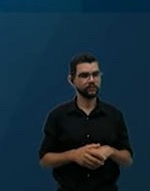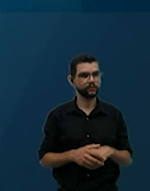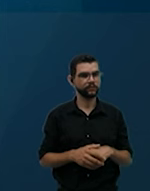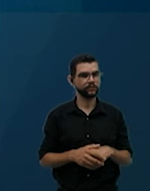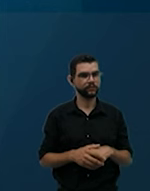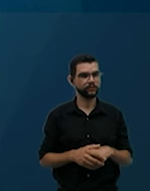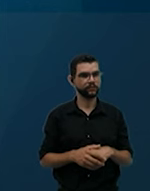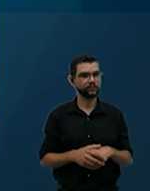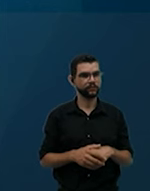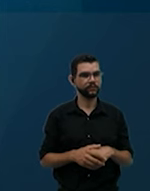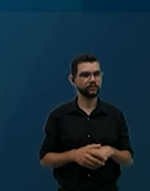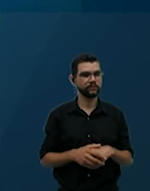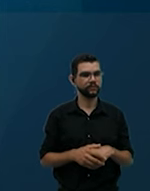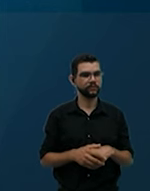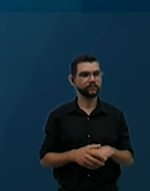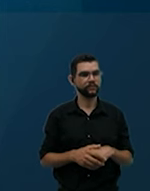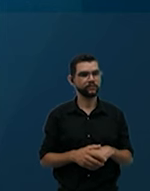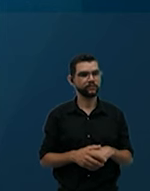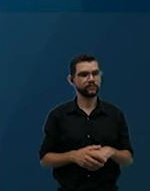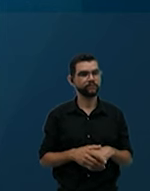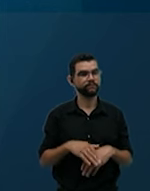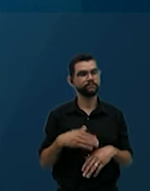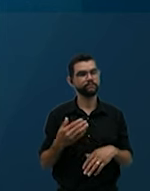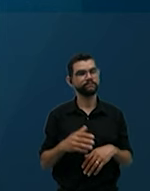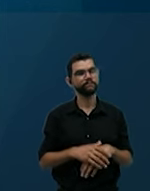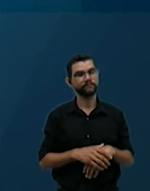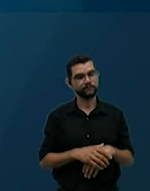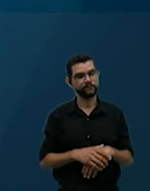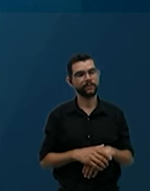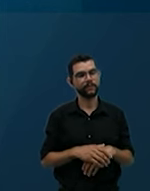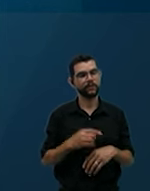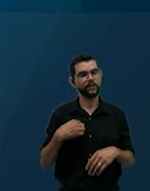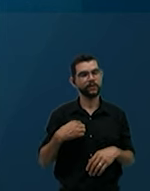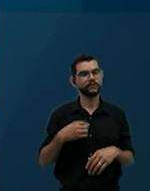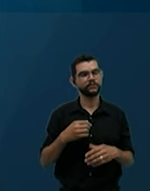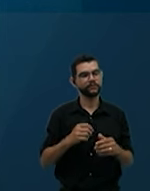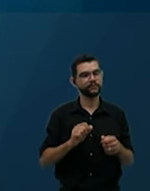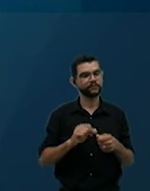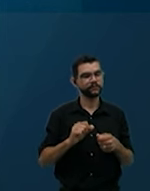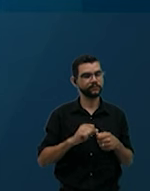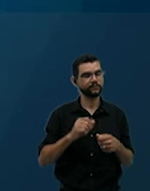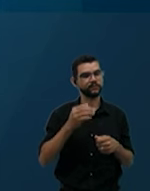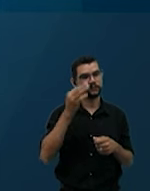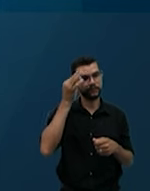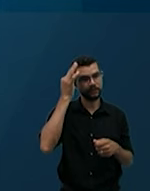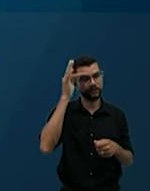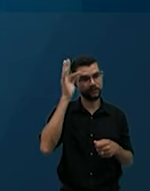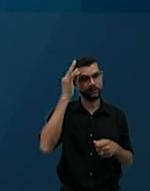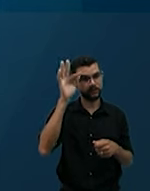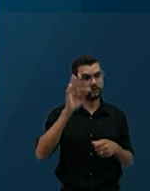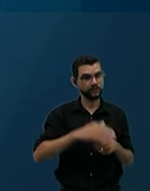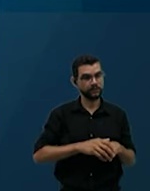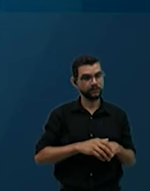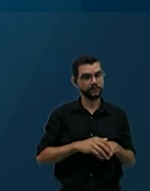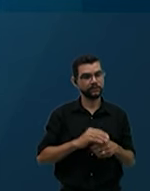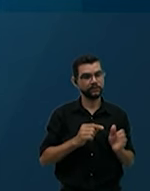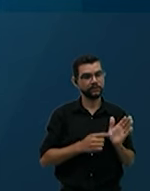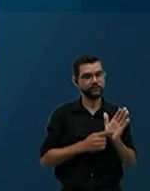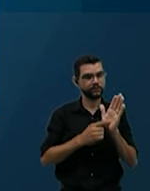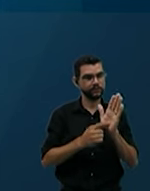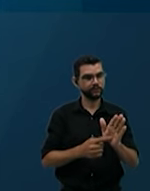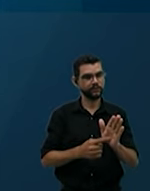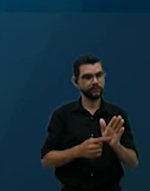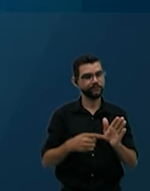imprescritível. Então, senhora presidente, essa é a tese que eu apresento. Eu costumo,